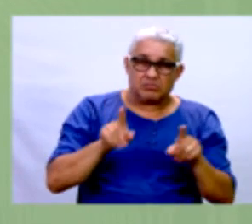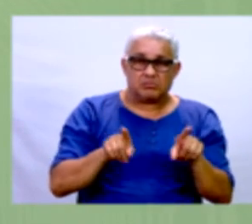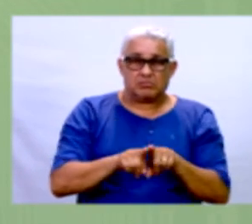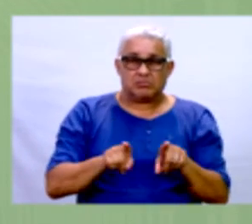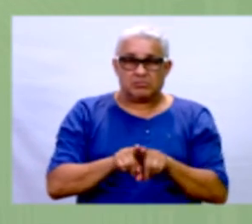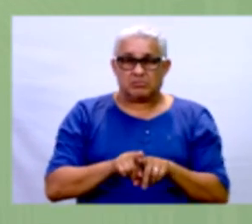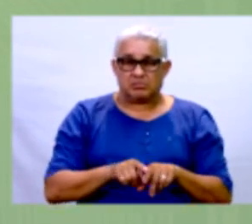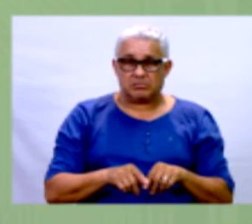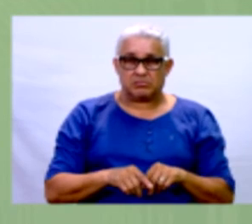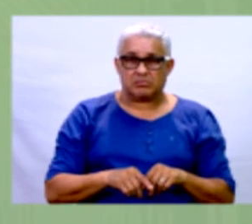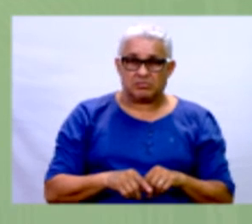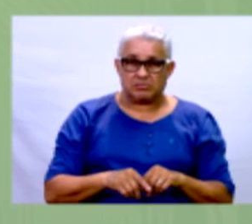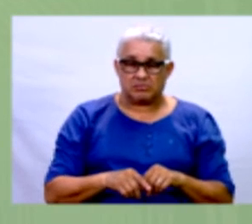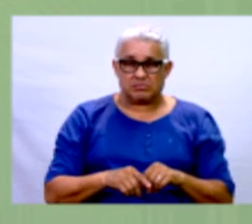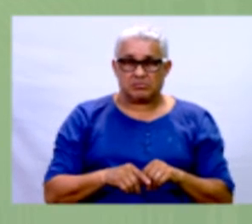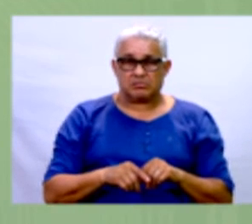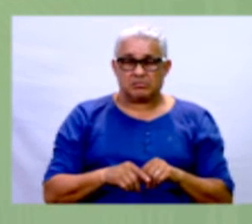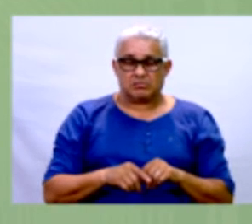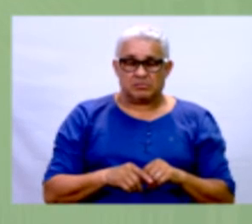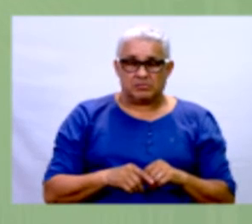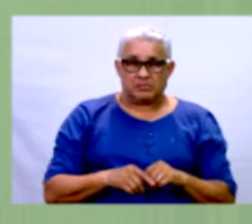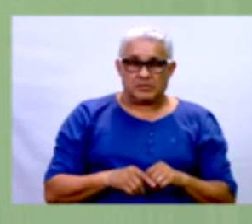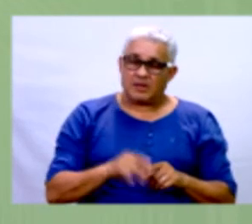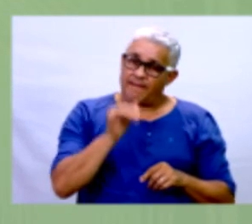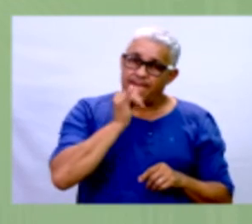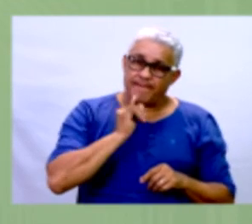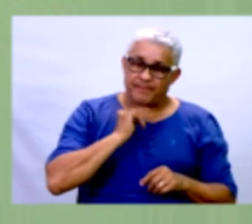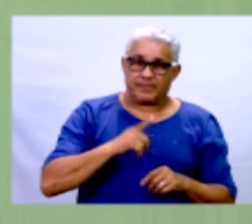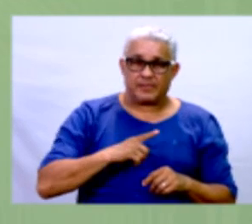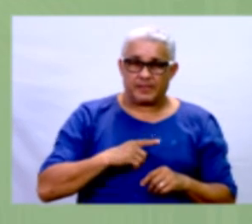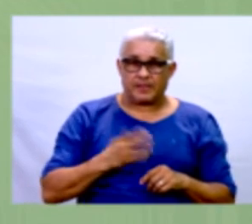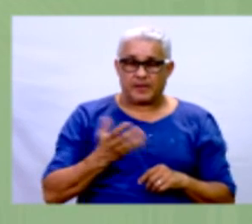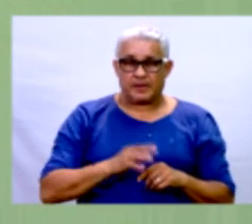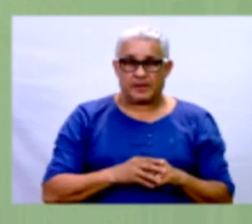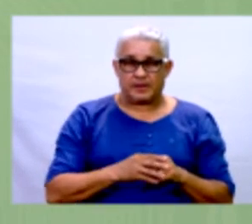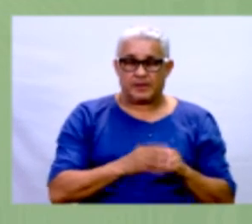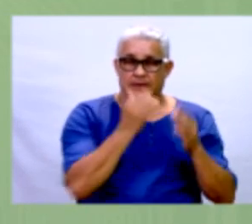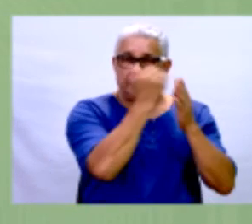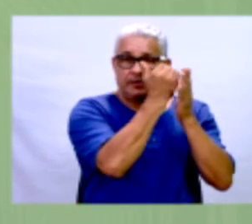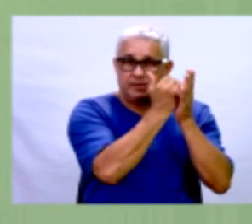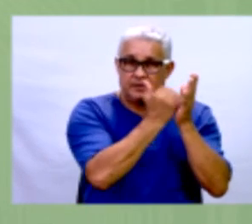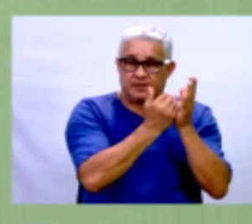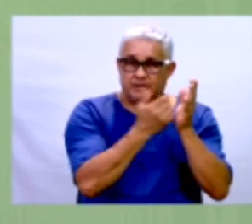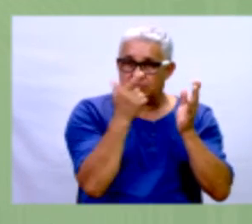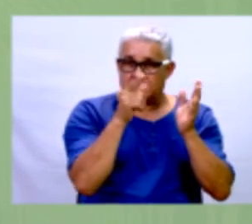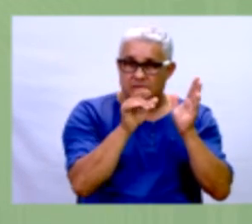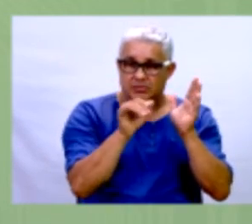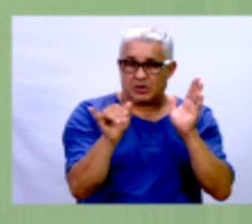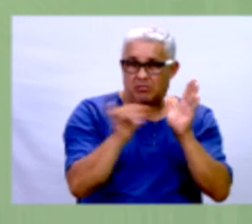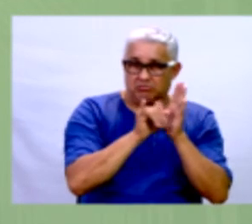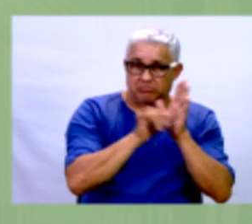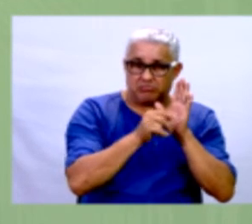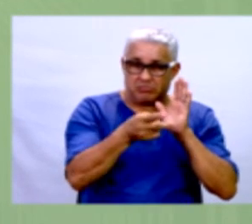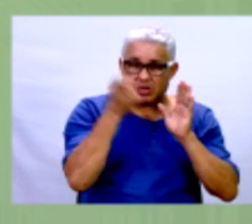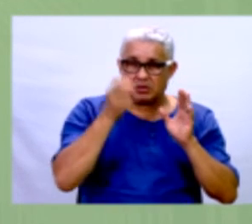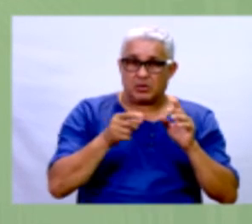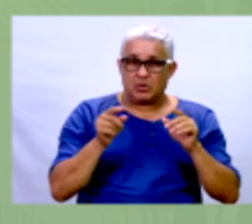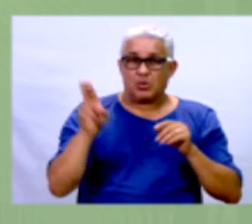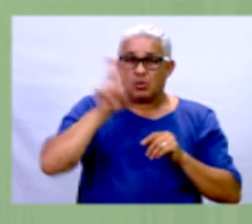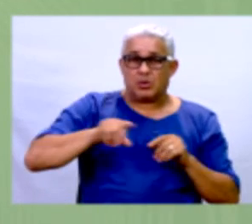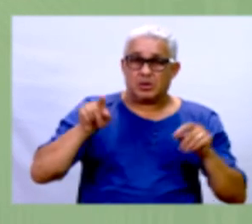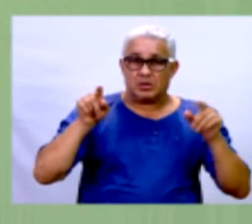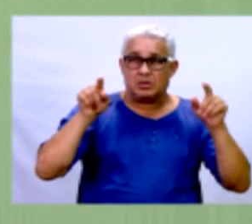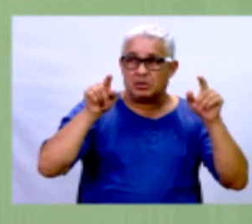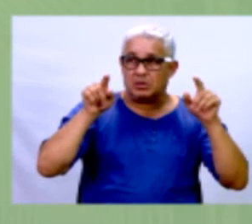forma massiva aí nesse caso, né? Então, por exemplo, quando a gente quer fazer uma lista sem essa identificação, utilizamos os colchetes e a